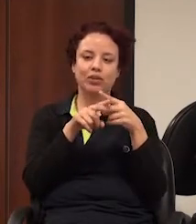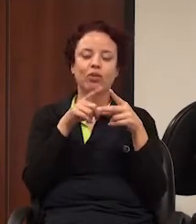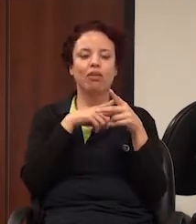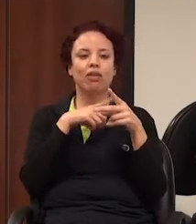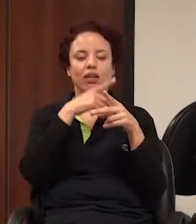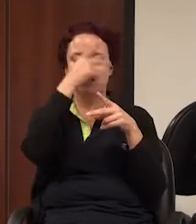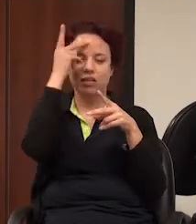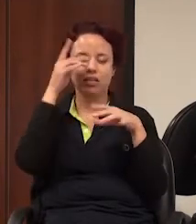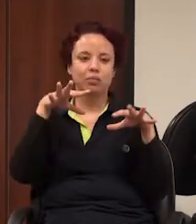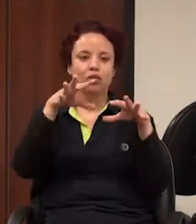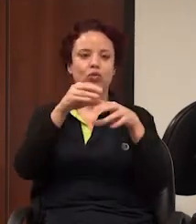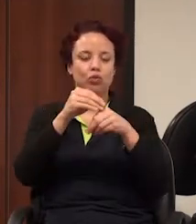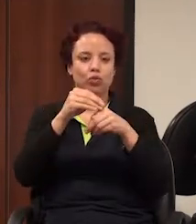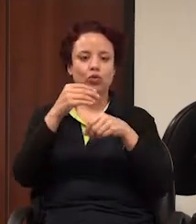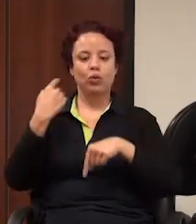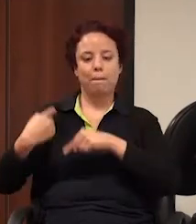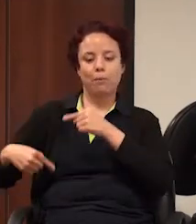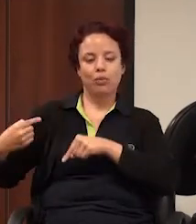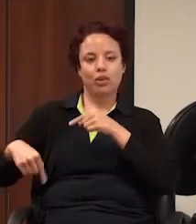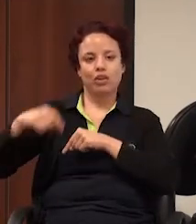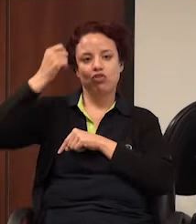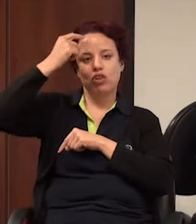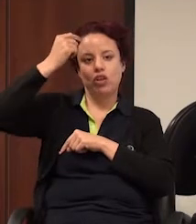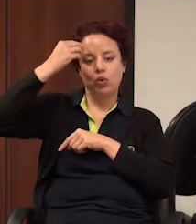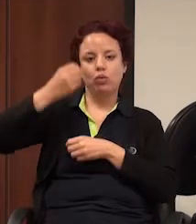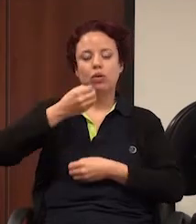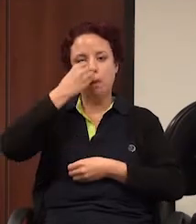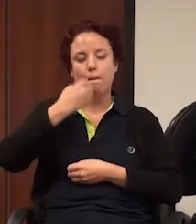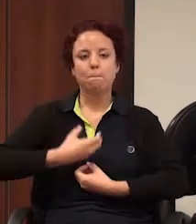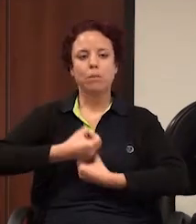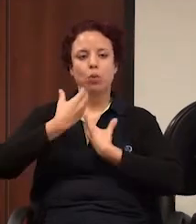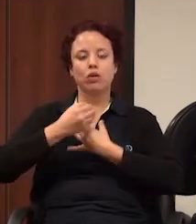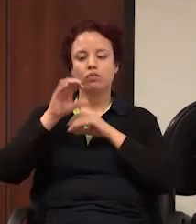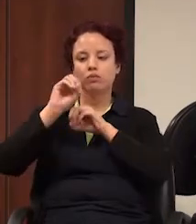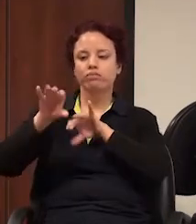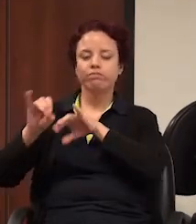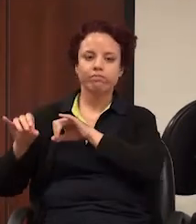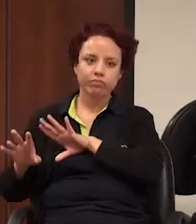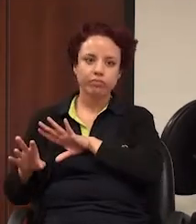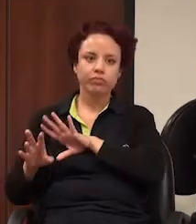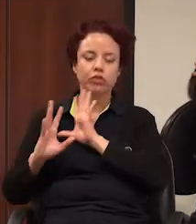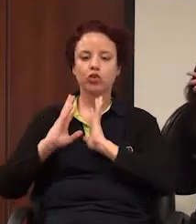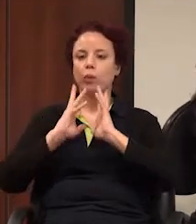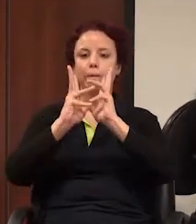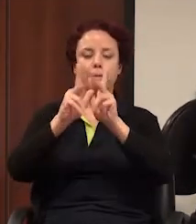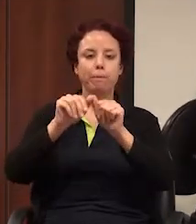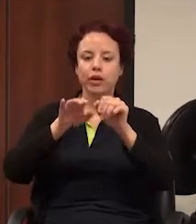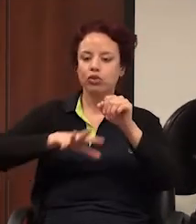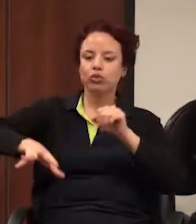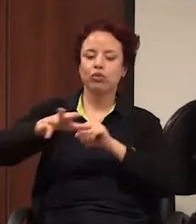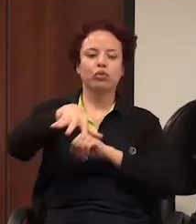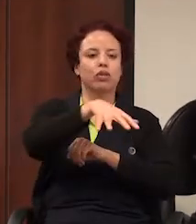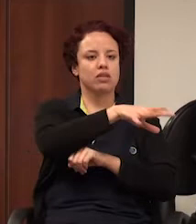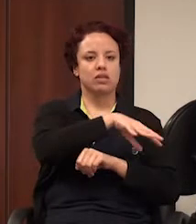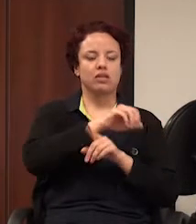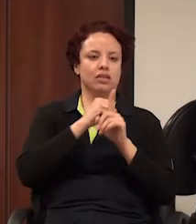população política e culturalmente muito bem formada. Né? Isso vai para todos os degraus, para todos os